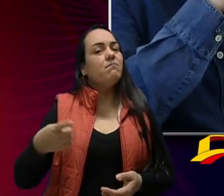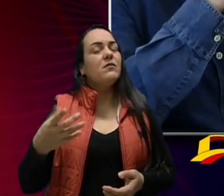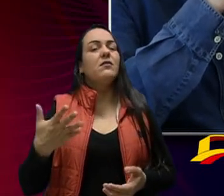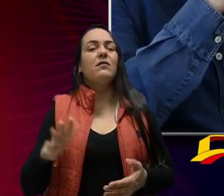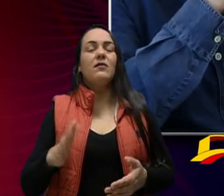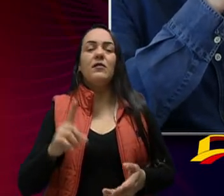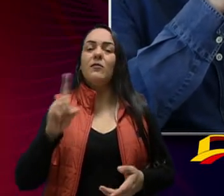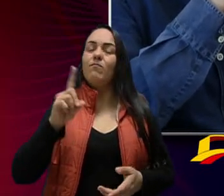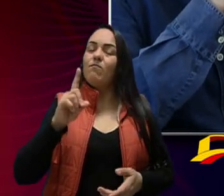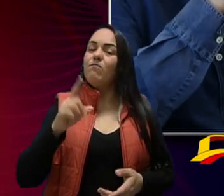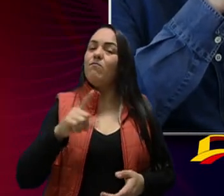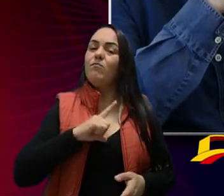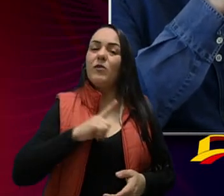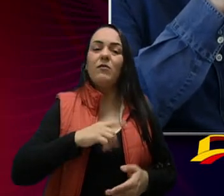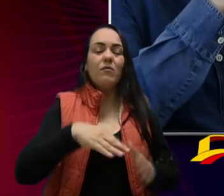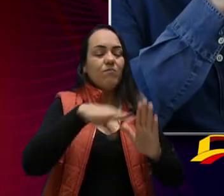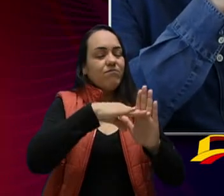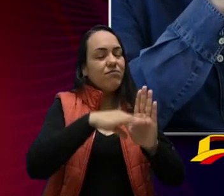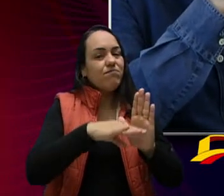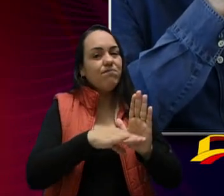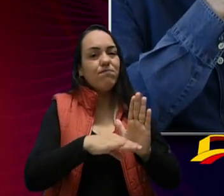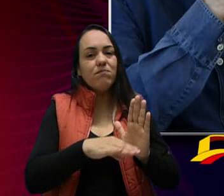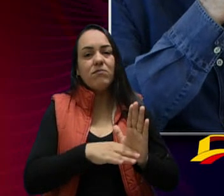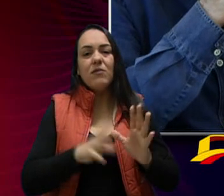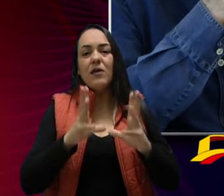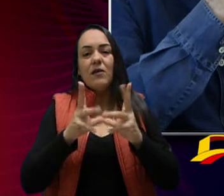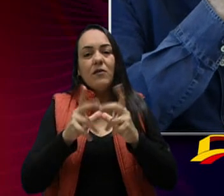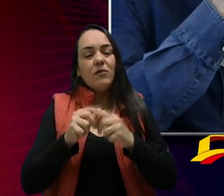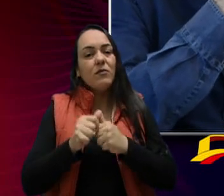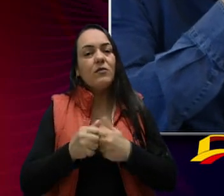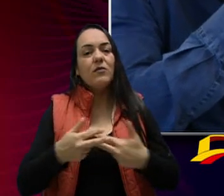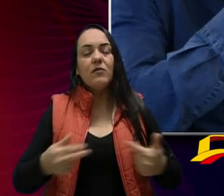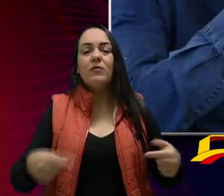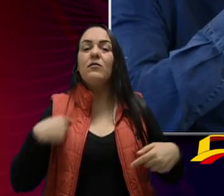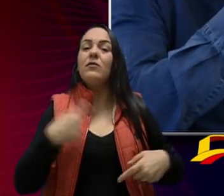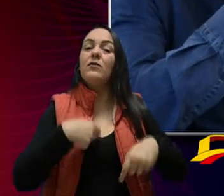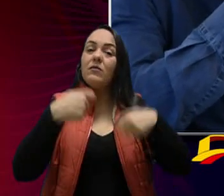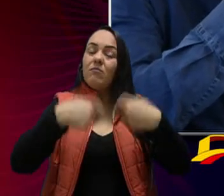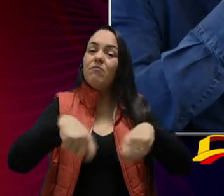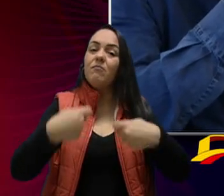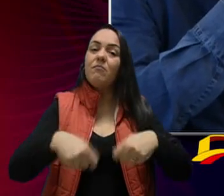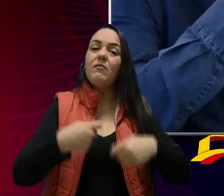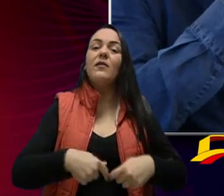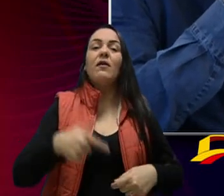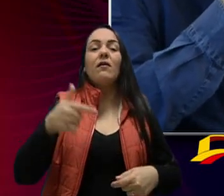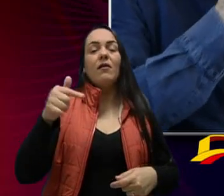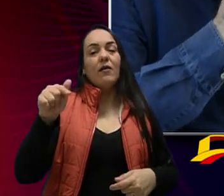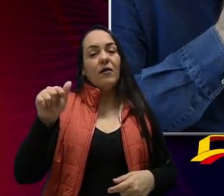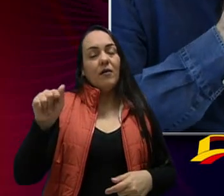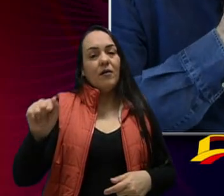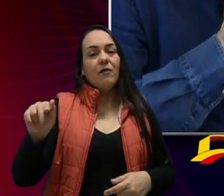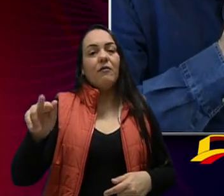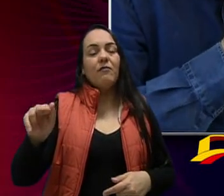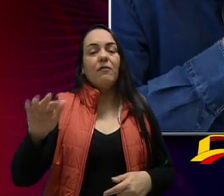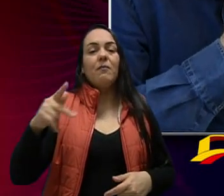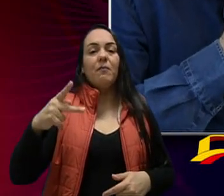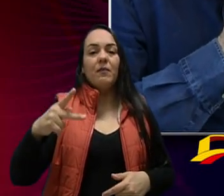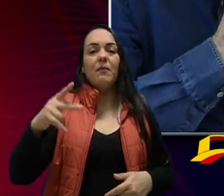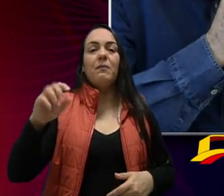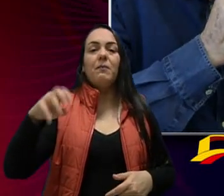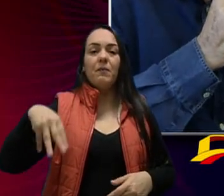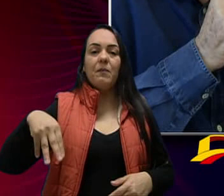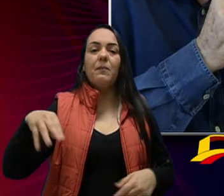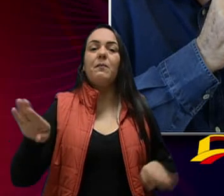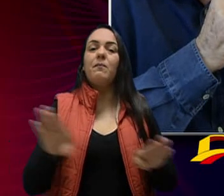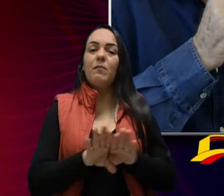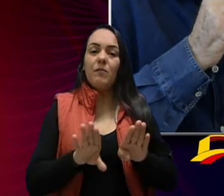entrou em nem os recursos que nós destinamos ainda das emendas não ainda ainda da fpm também eu vou de exatamente então